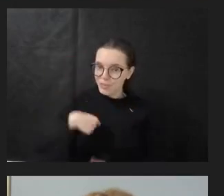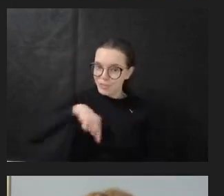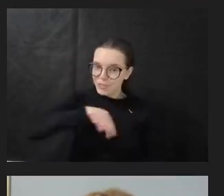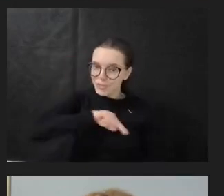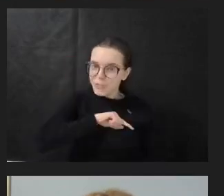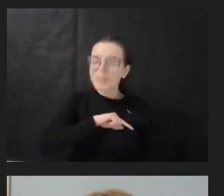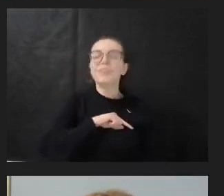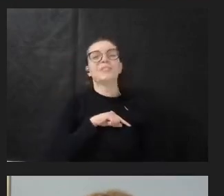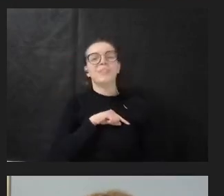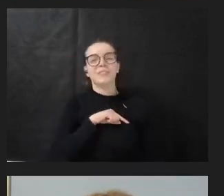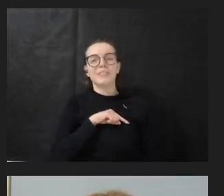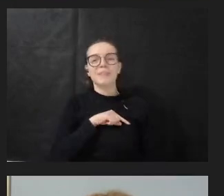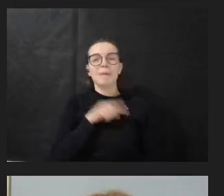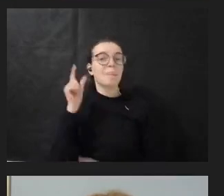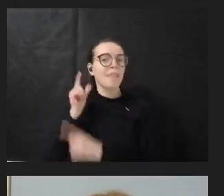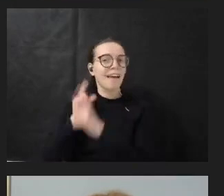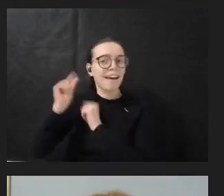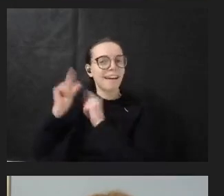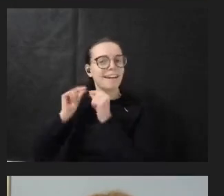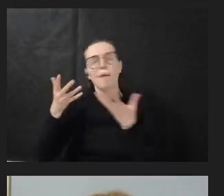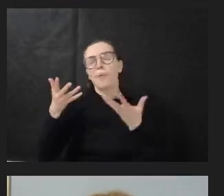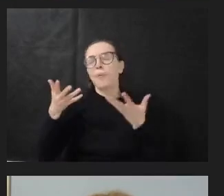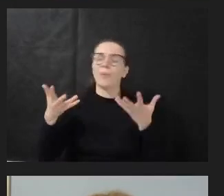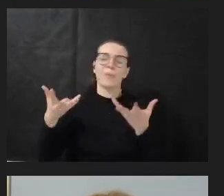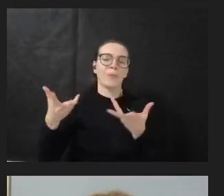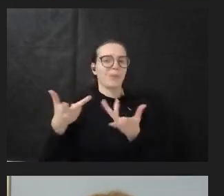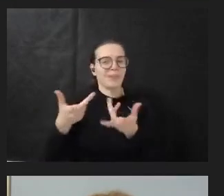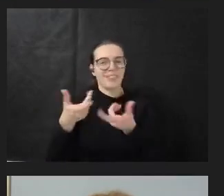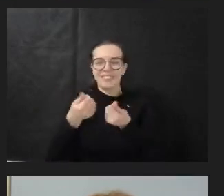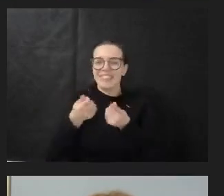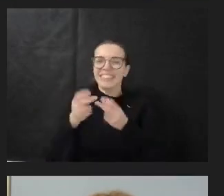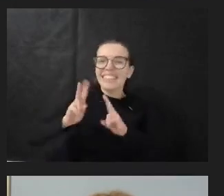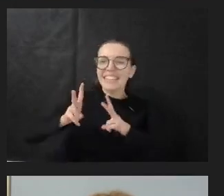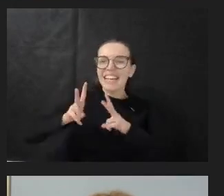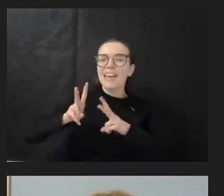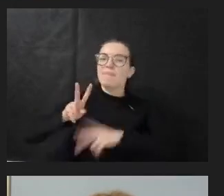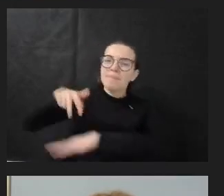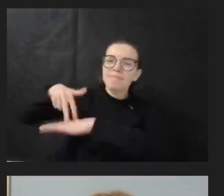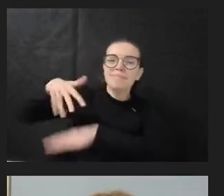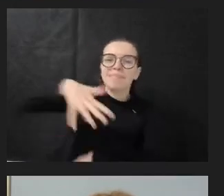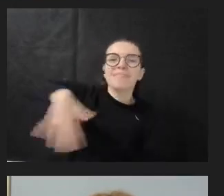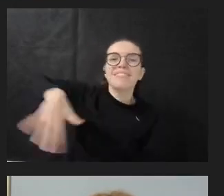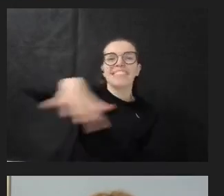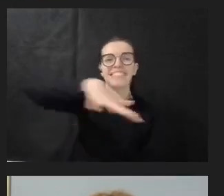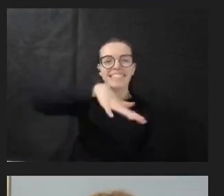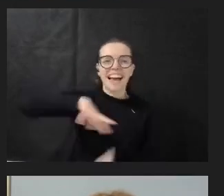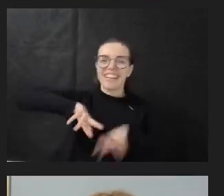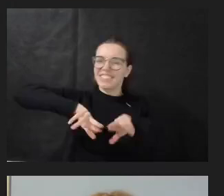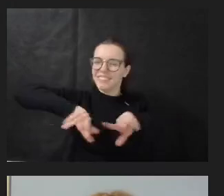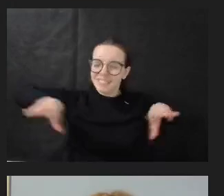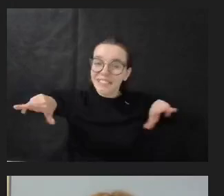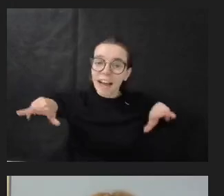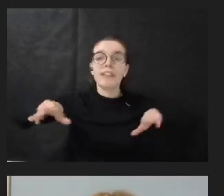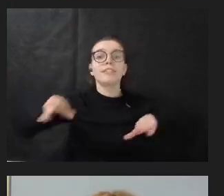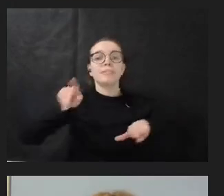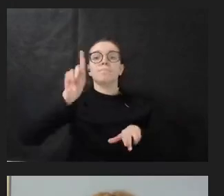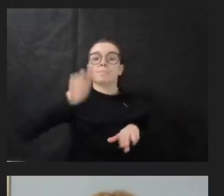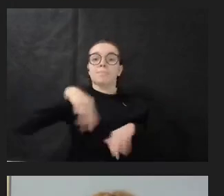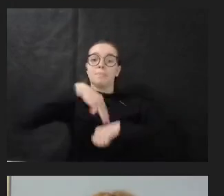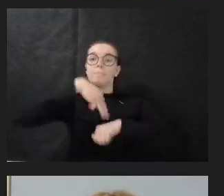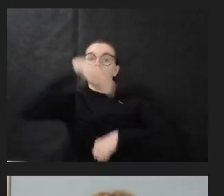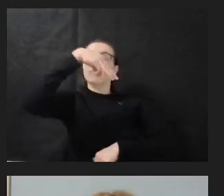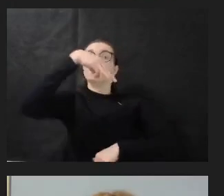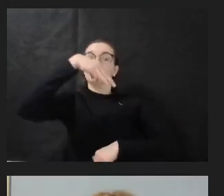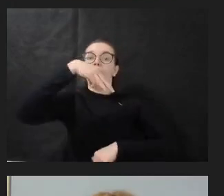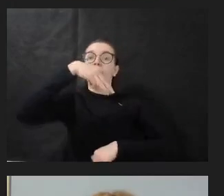Ana, maravilhosa, está em várias frentes, a Ana é mestranda aqui da PEGET, da UFSC, né, mestranda em estudos